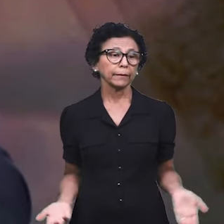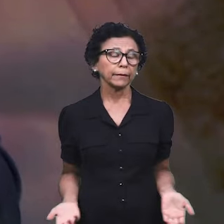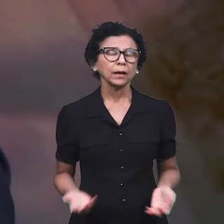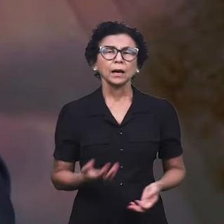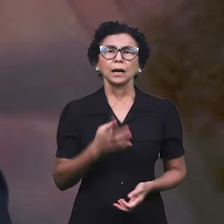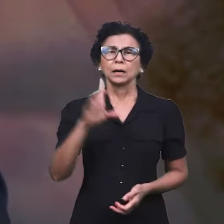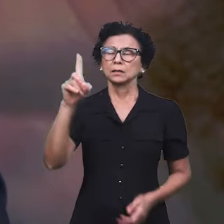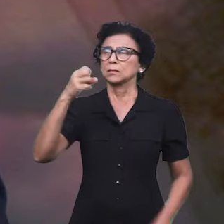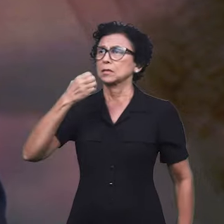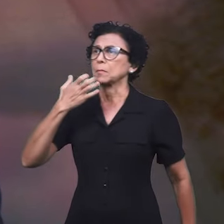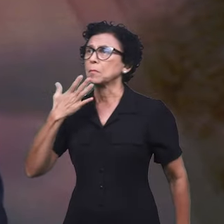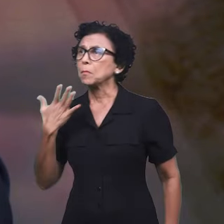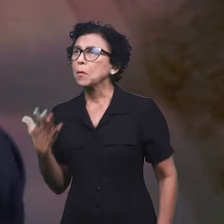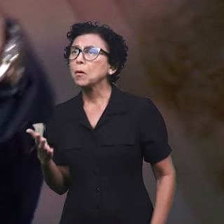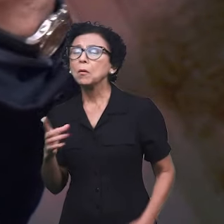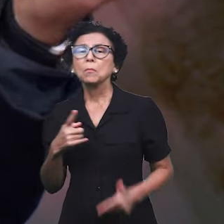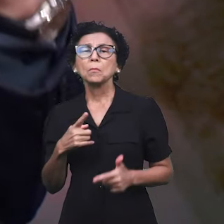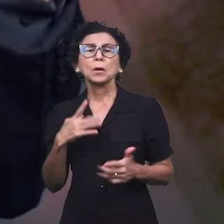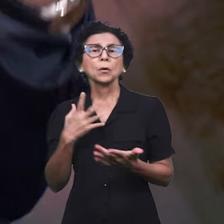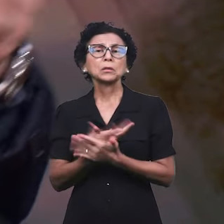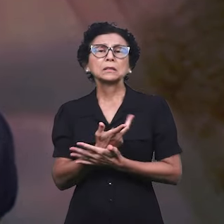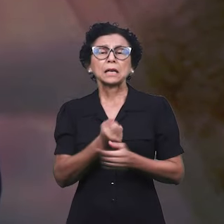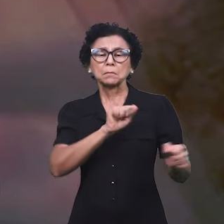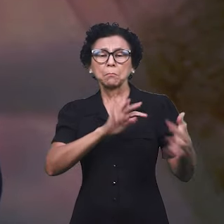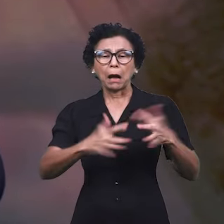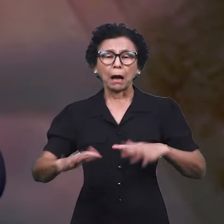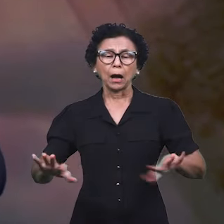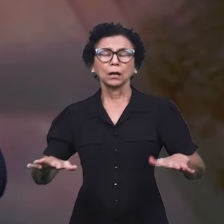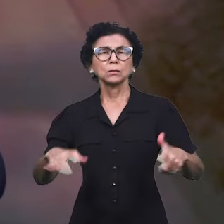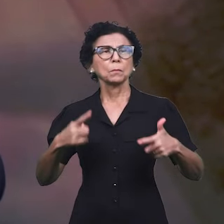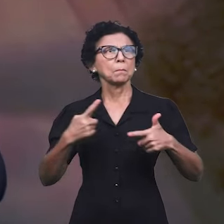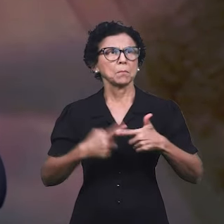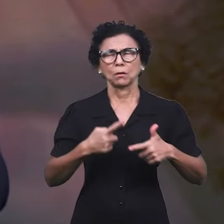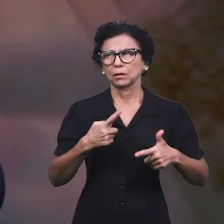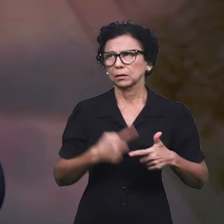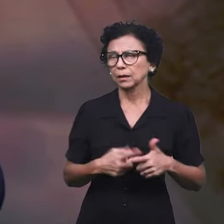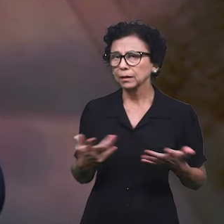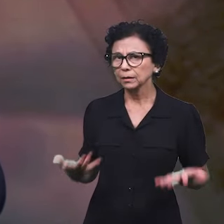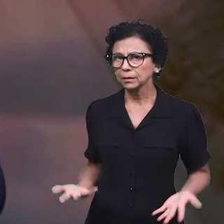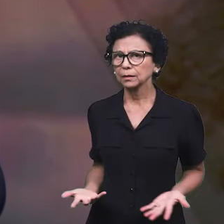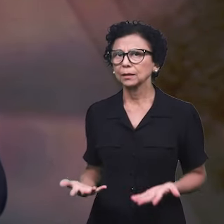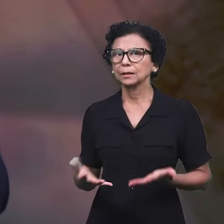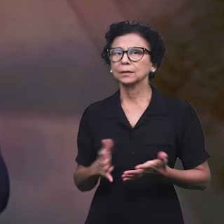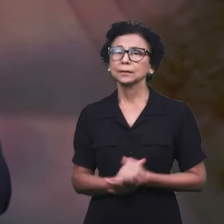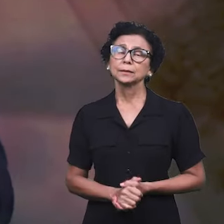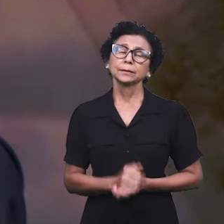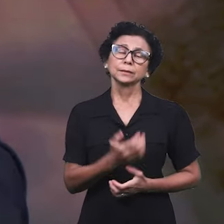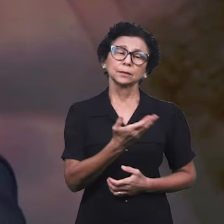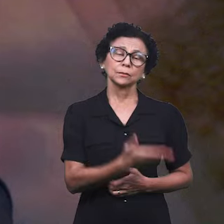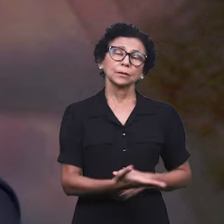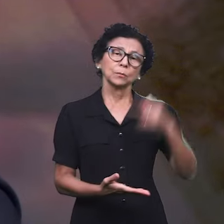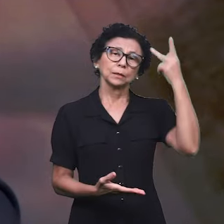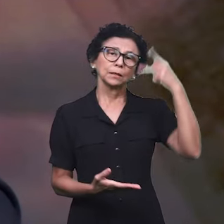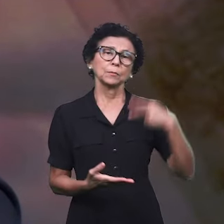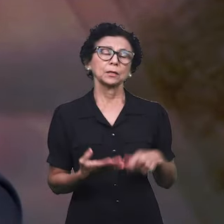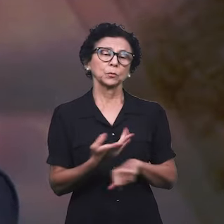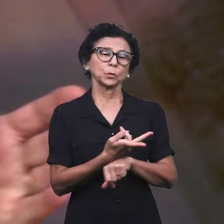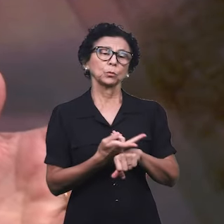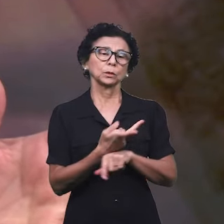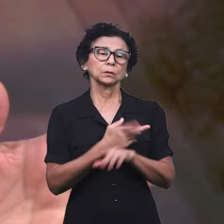Então, eles iam nessa parte e colocando essa busca da felicidade, né? Já os